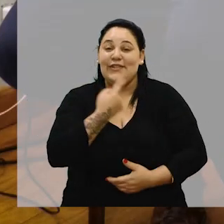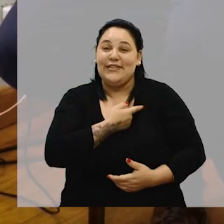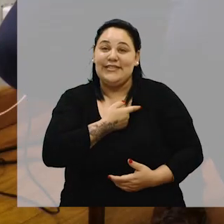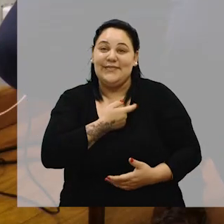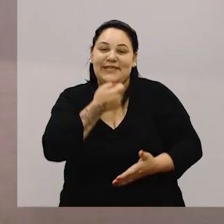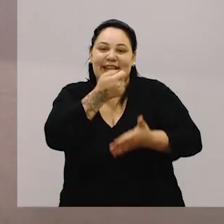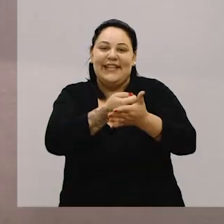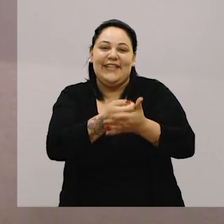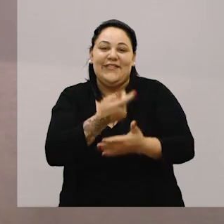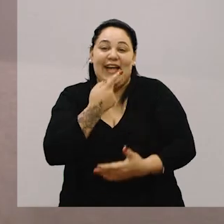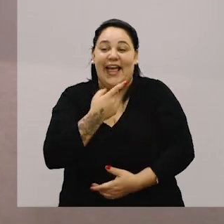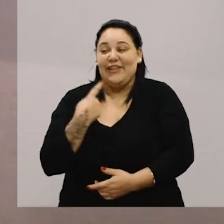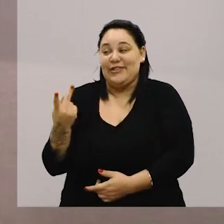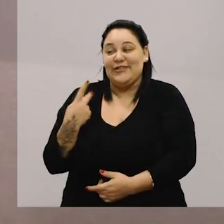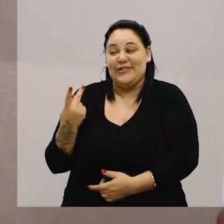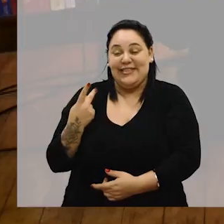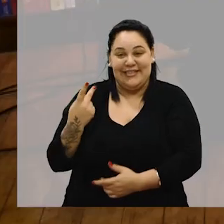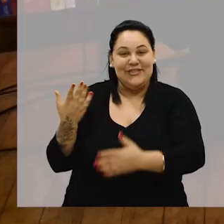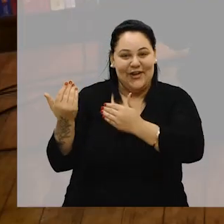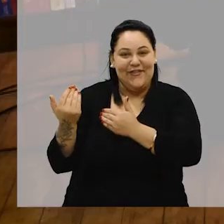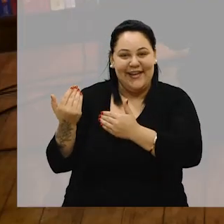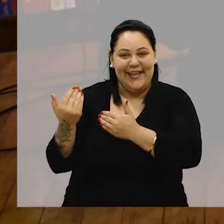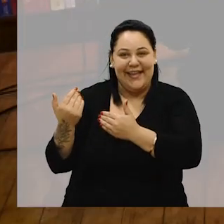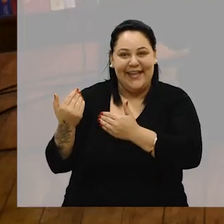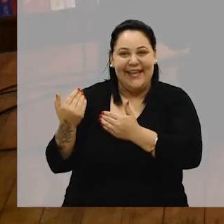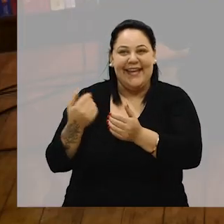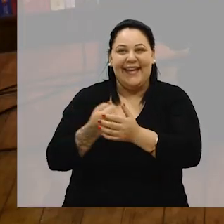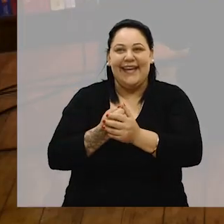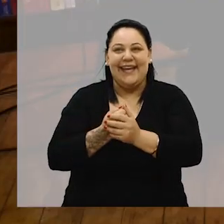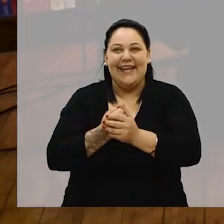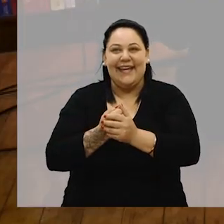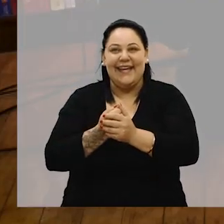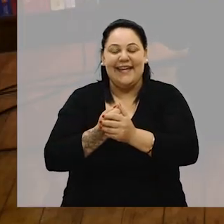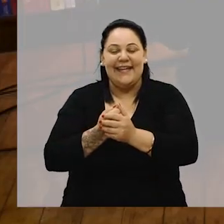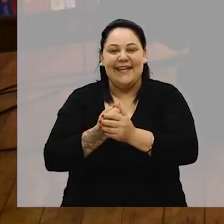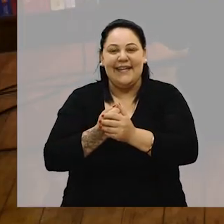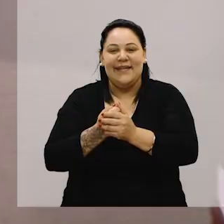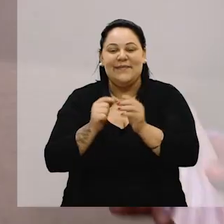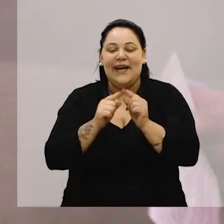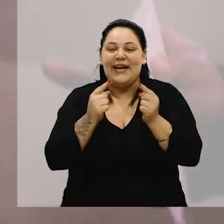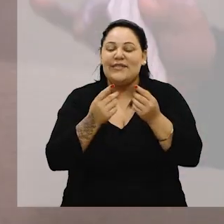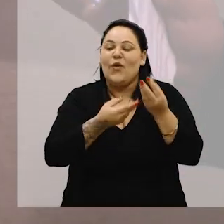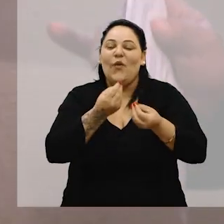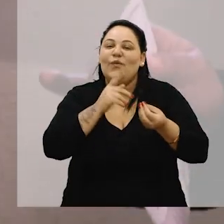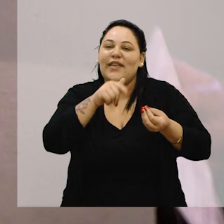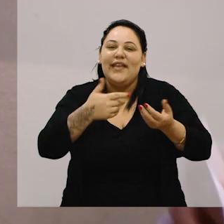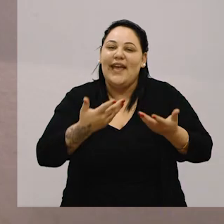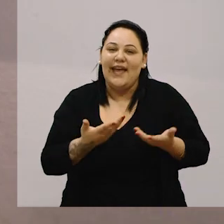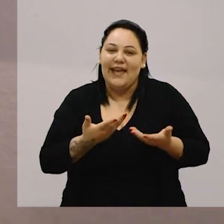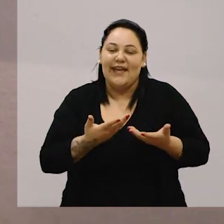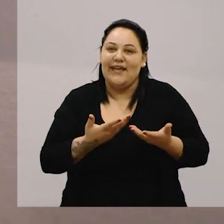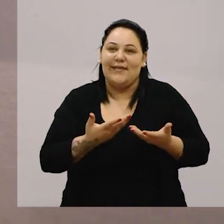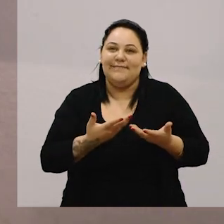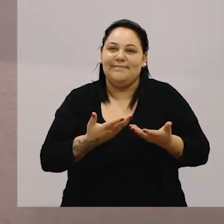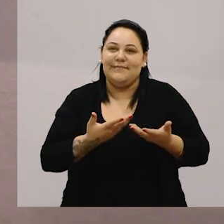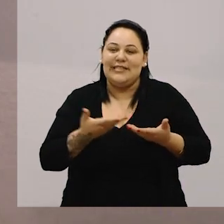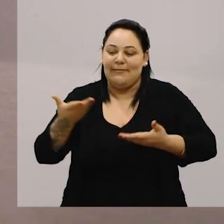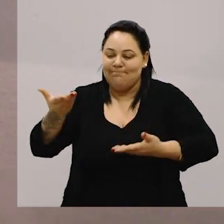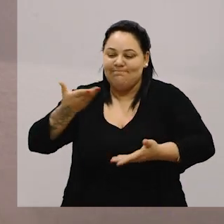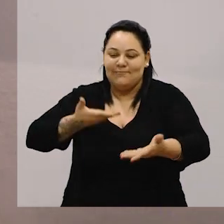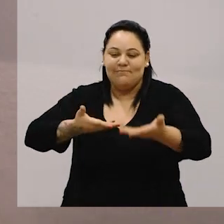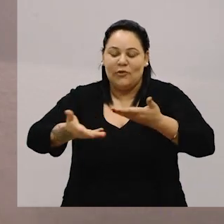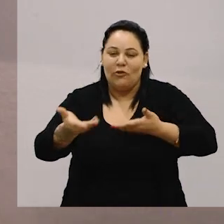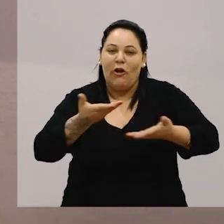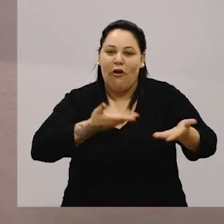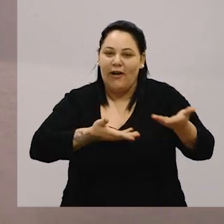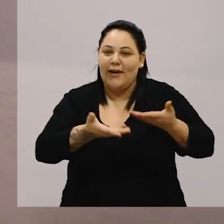identificar aqui como jovens, né? Uma certa audácia, digamos assim, mas tudo bem. Como que funciona isso? Essa